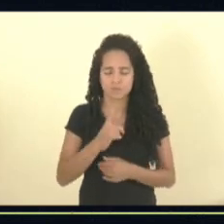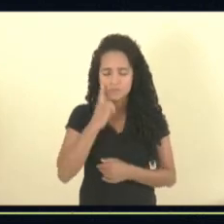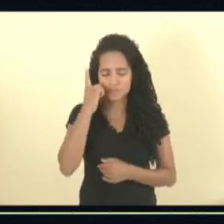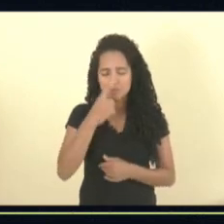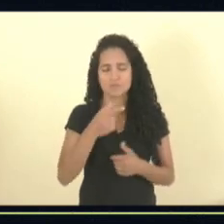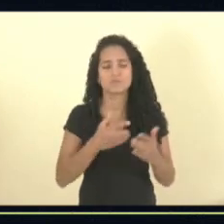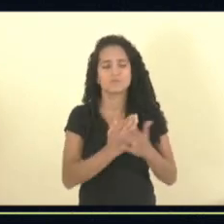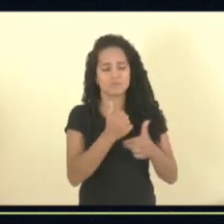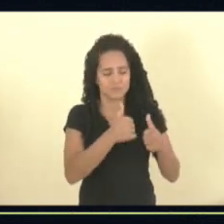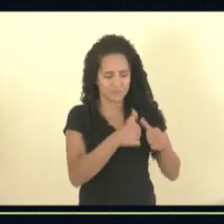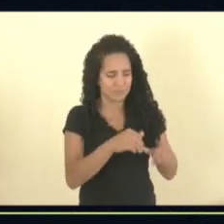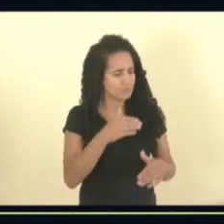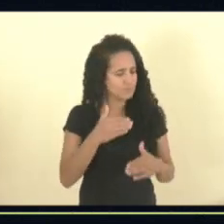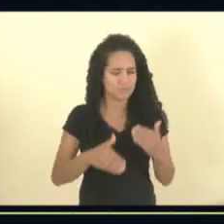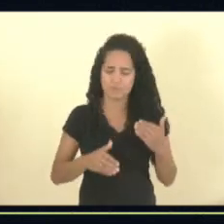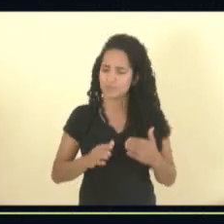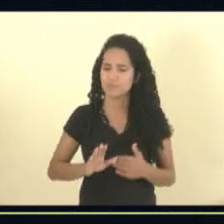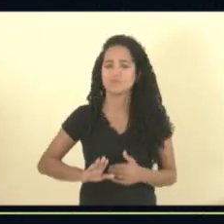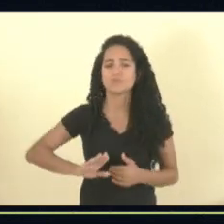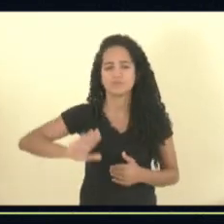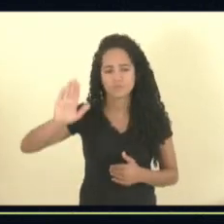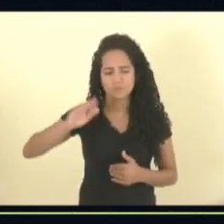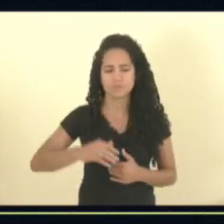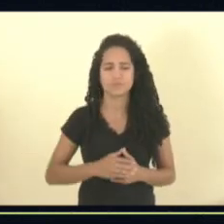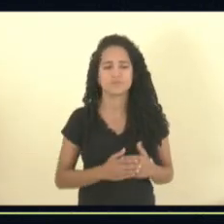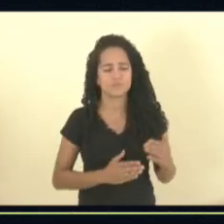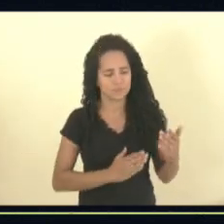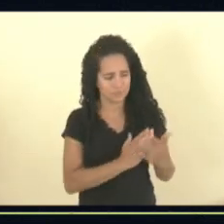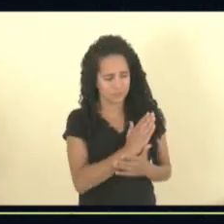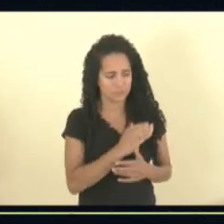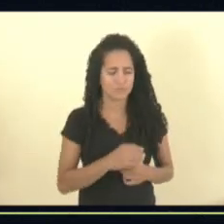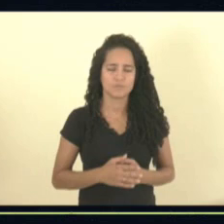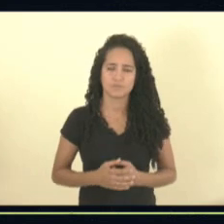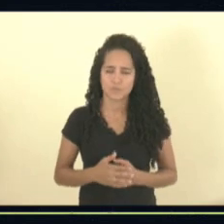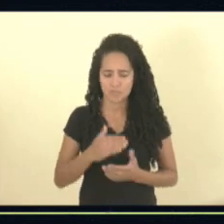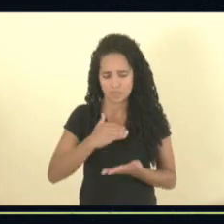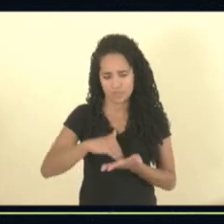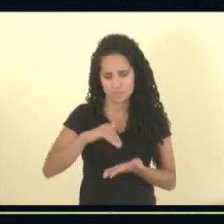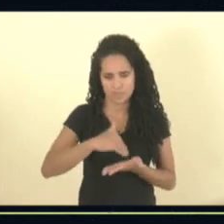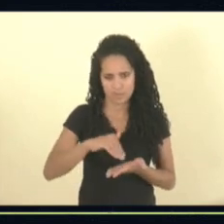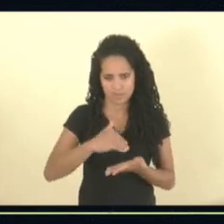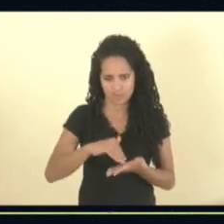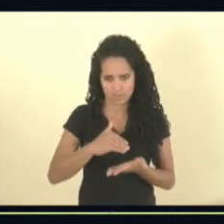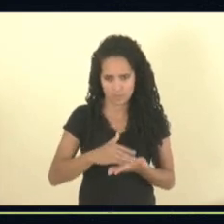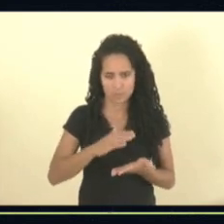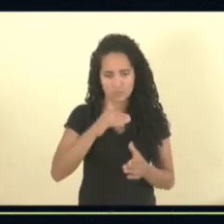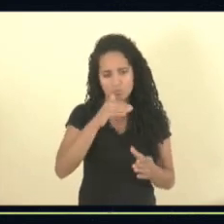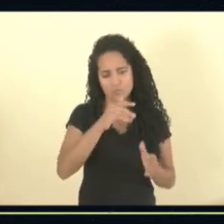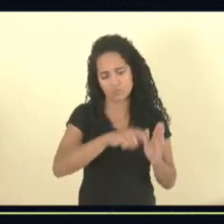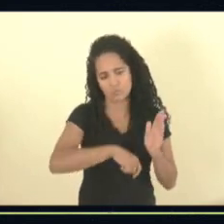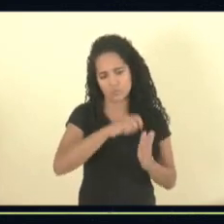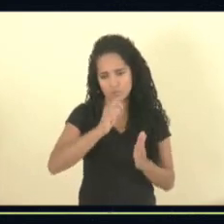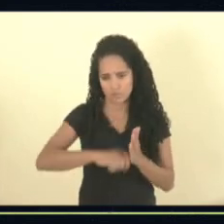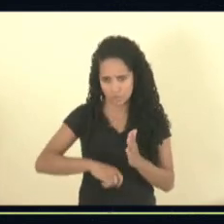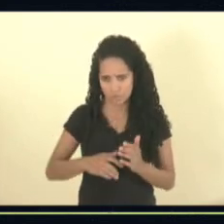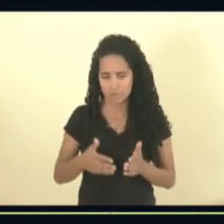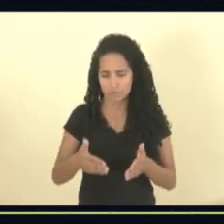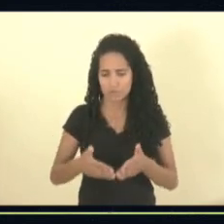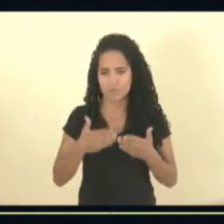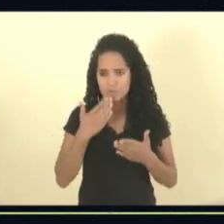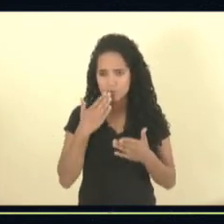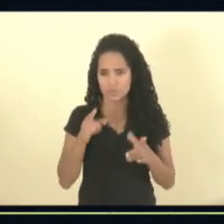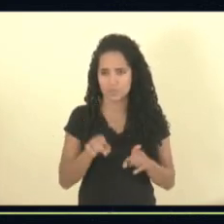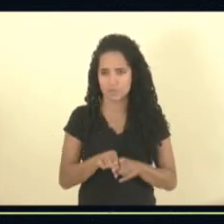que aprovam permaneçam como se encontram, os contrários se manifestam. Aprovada a secretaria para extração dos autógrafos. Quero também solicitar